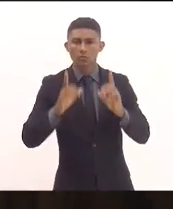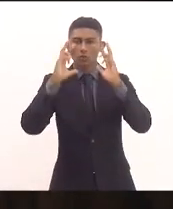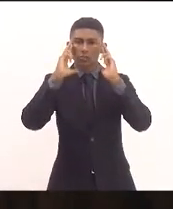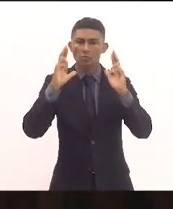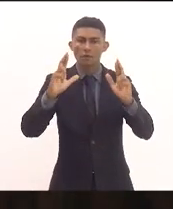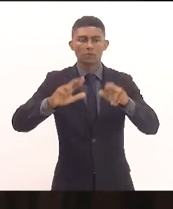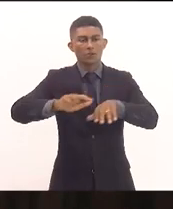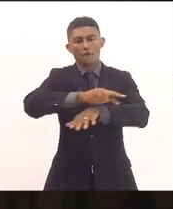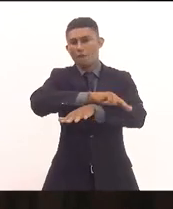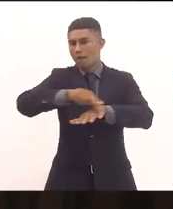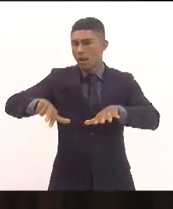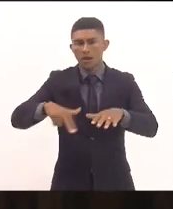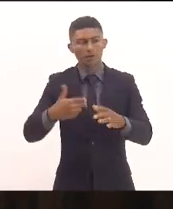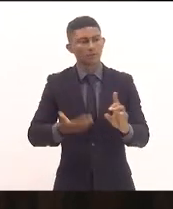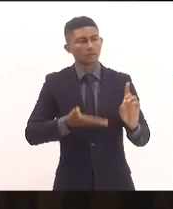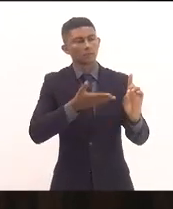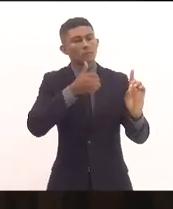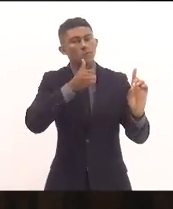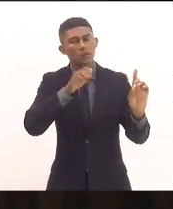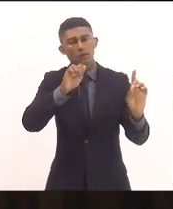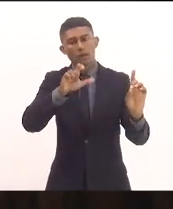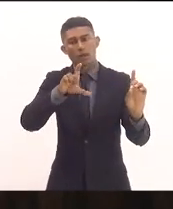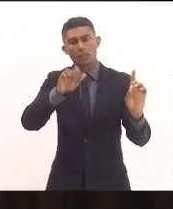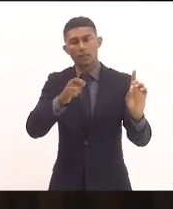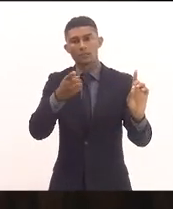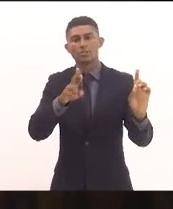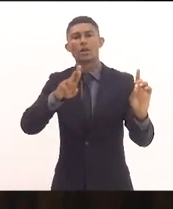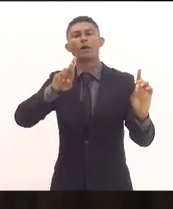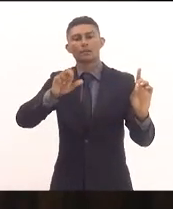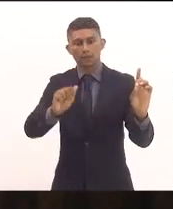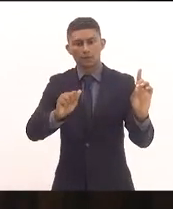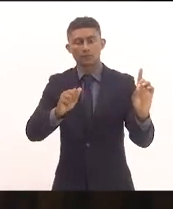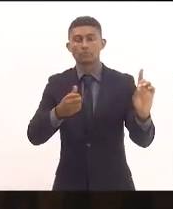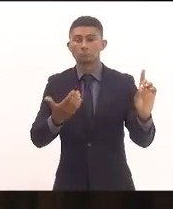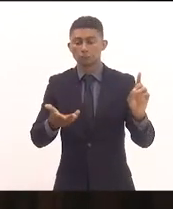à diversidade, Alexandra de Fátima da Silva de Oliveira.